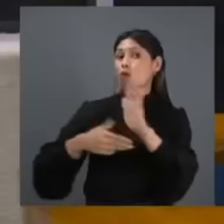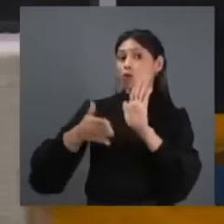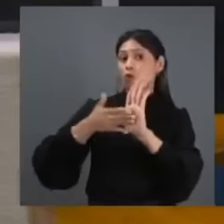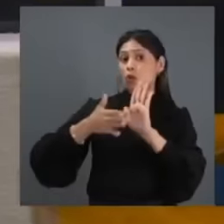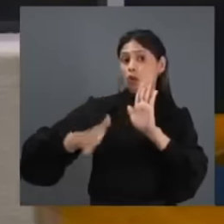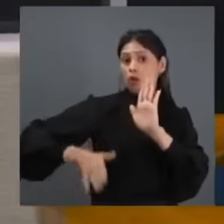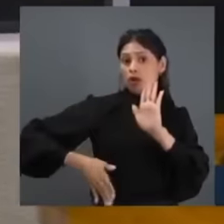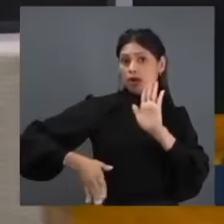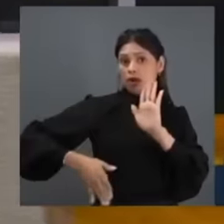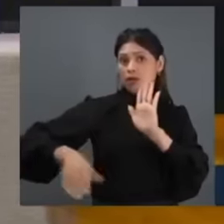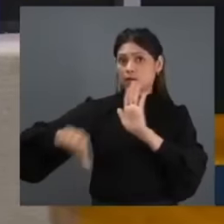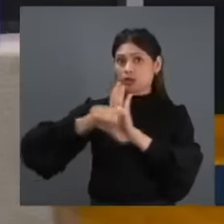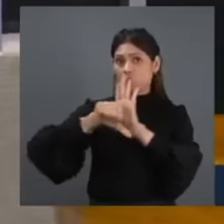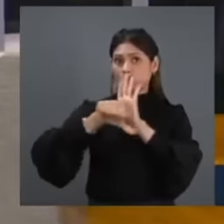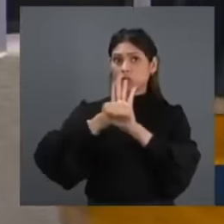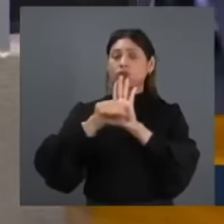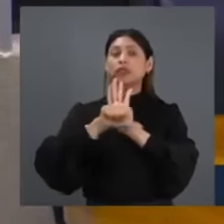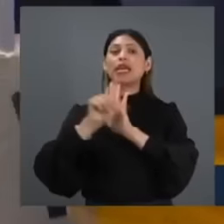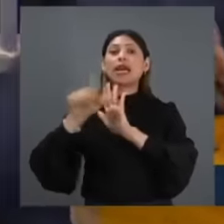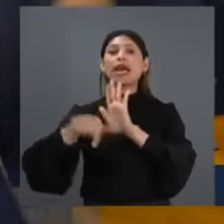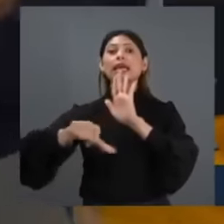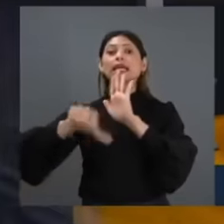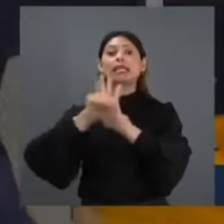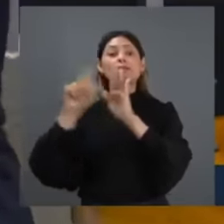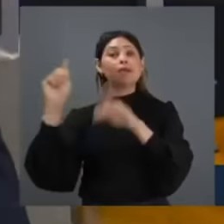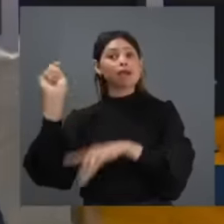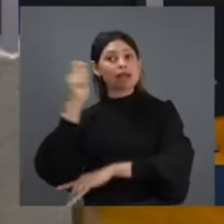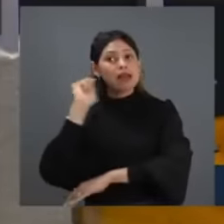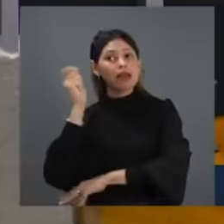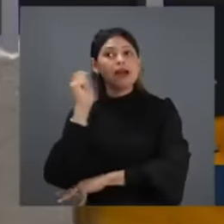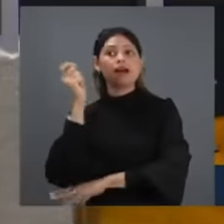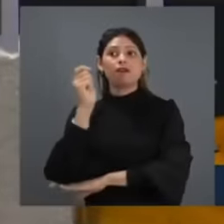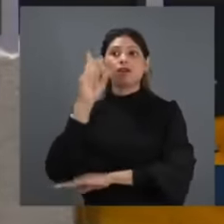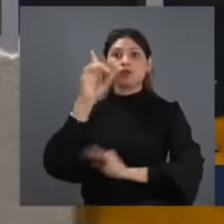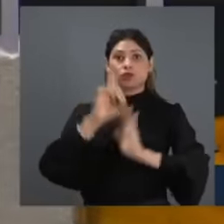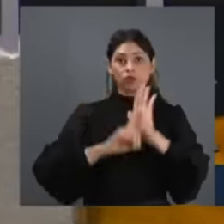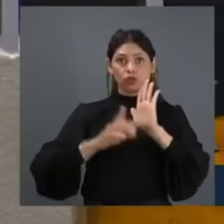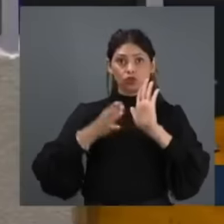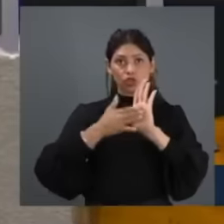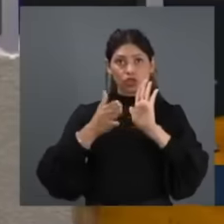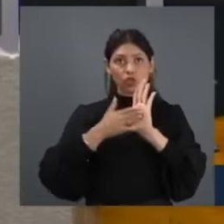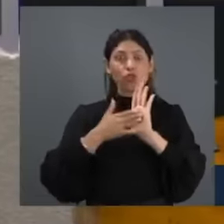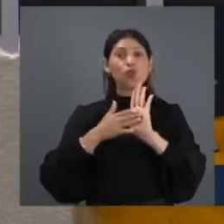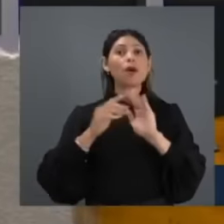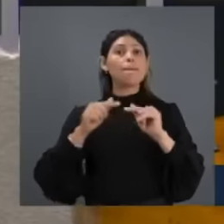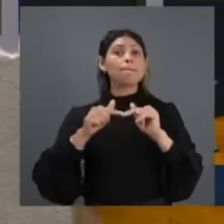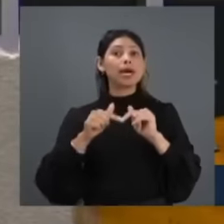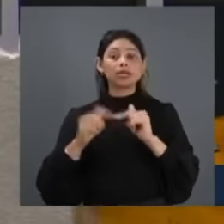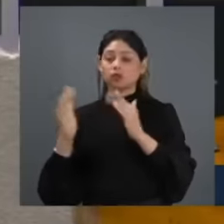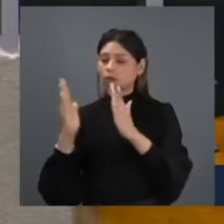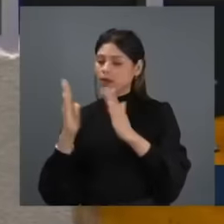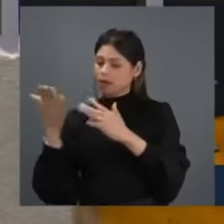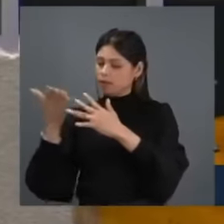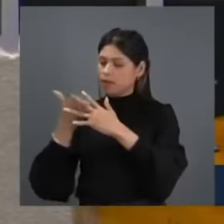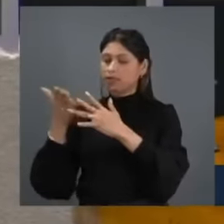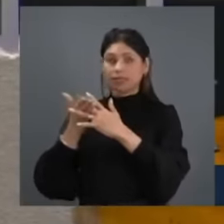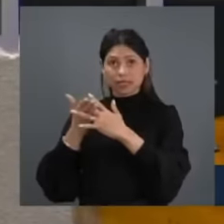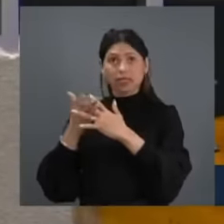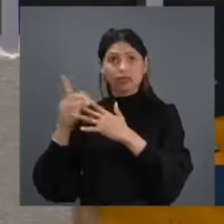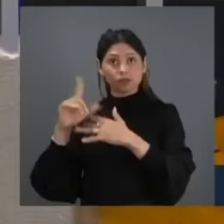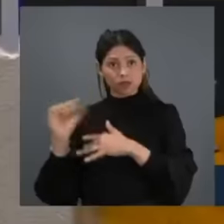crimes graves, a manterem o direito à saída temporária, à saidinha. Então, enquanto nós